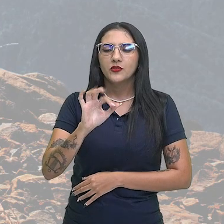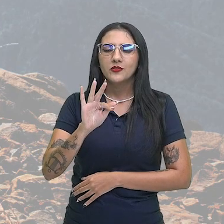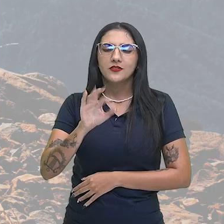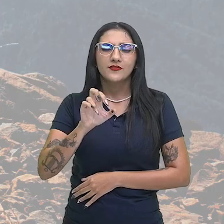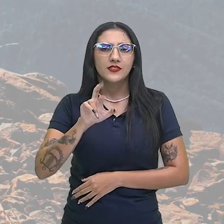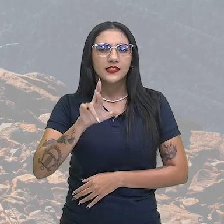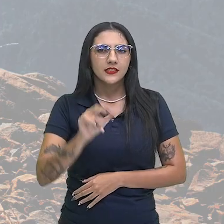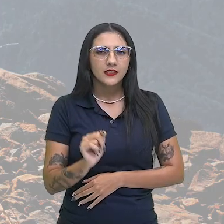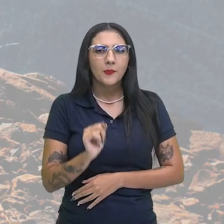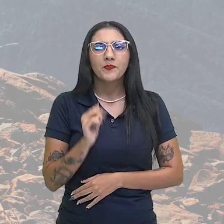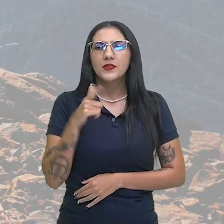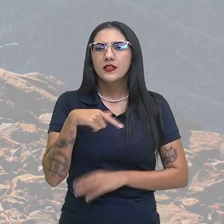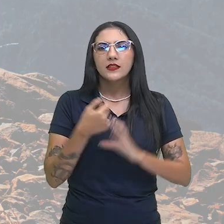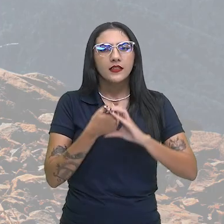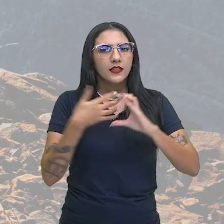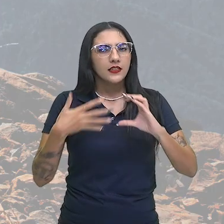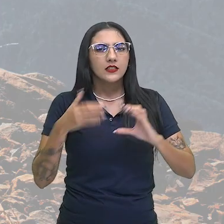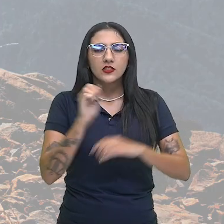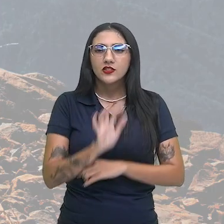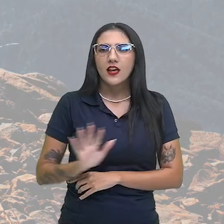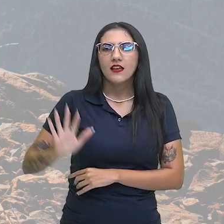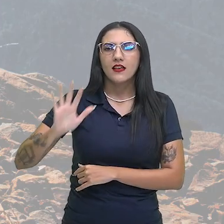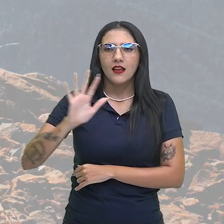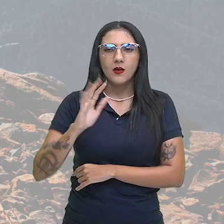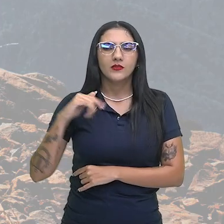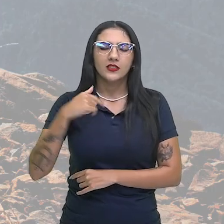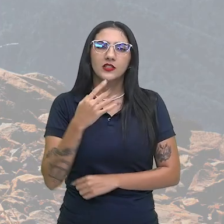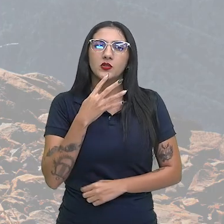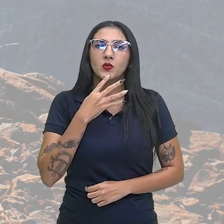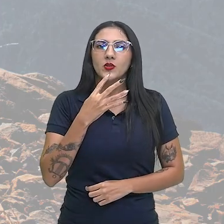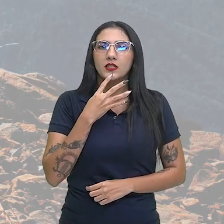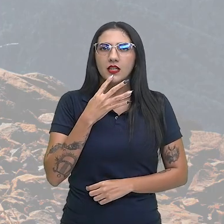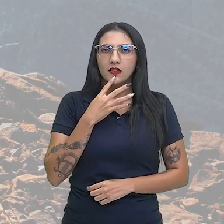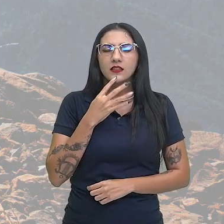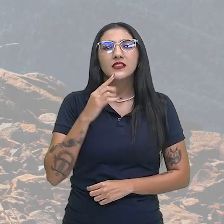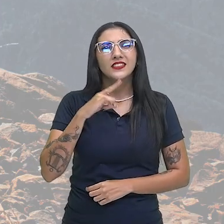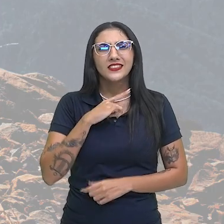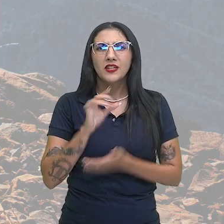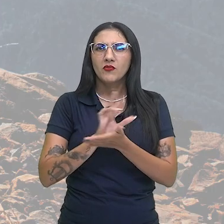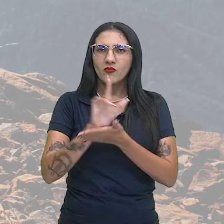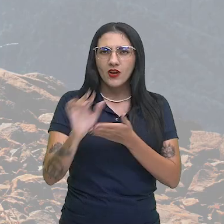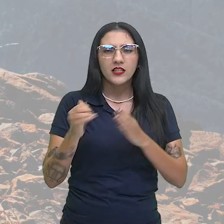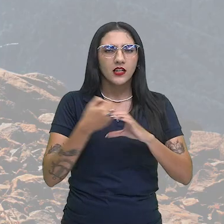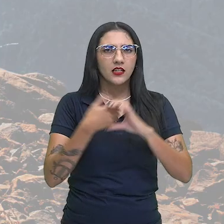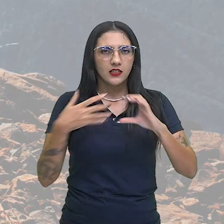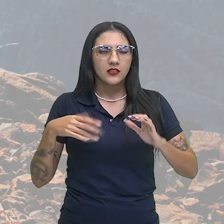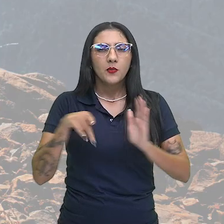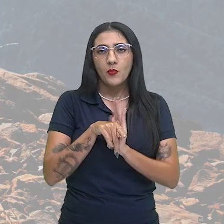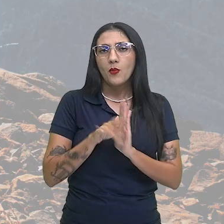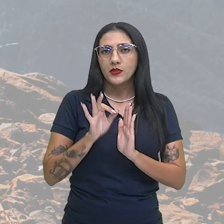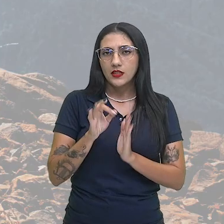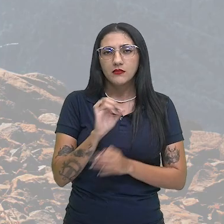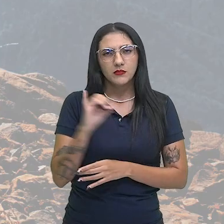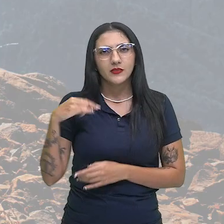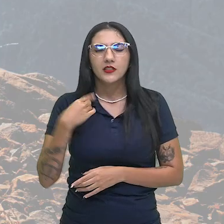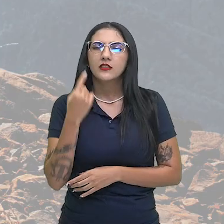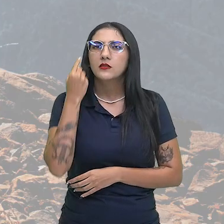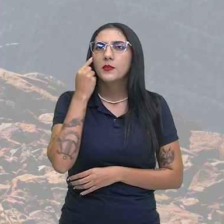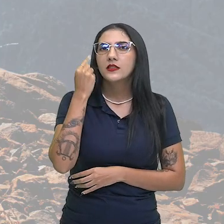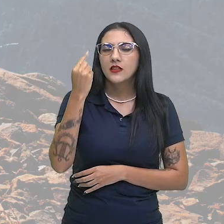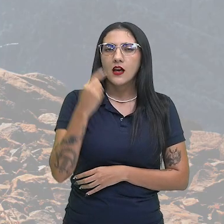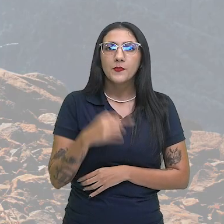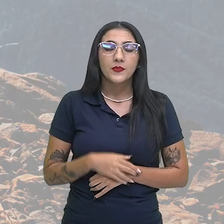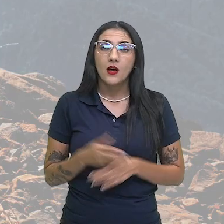geral sobre essa parte aí do nosso planeta, que é dividida em várias partes, se a gente for parar para pensar. É isso que a gente vai ver